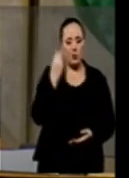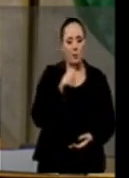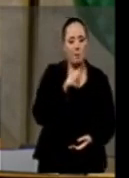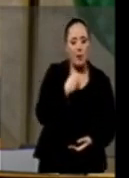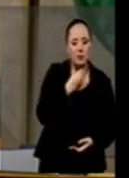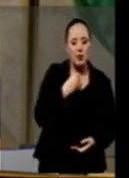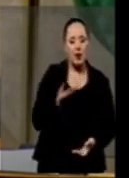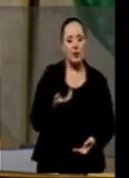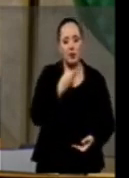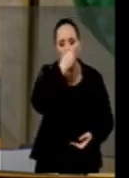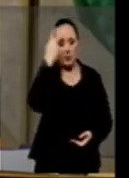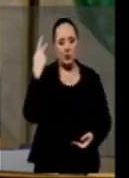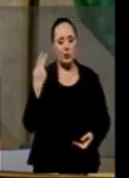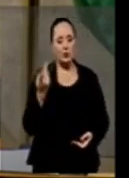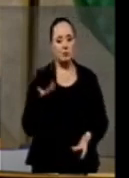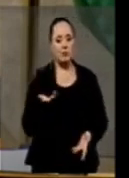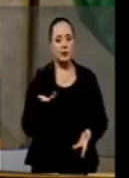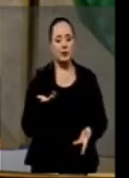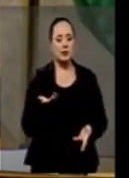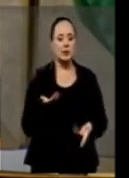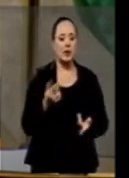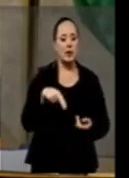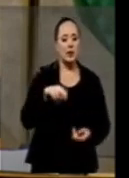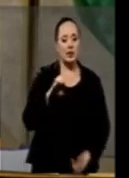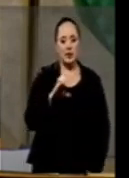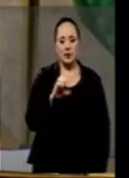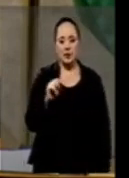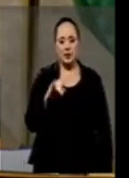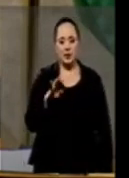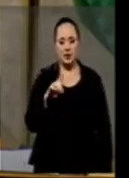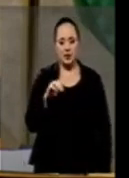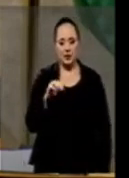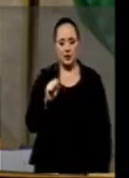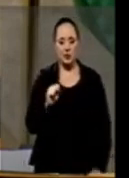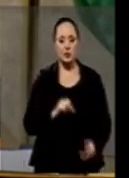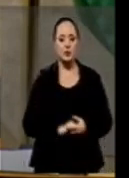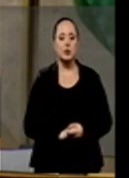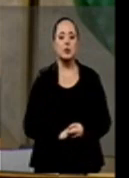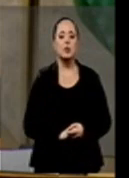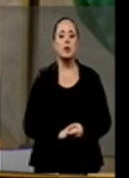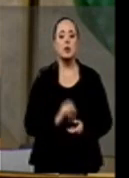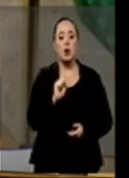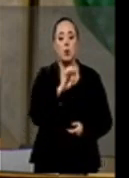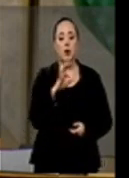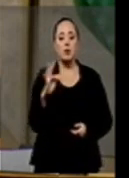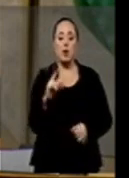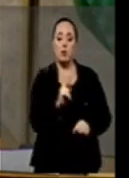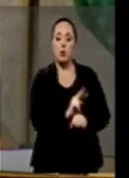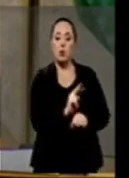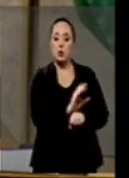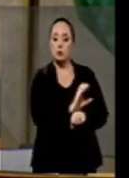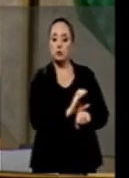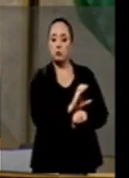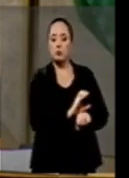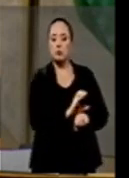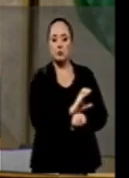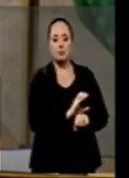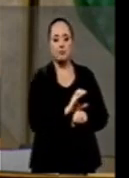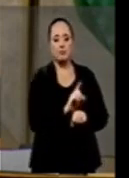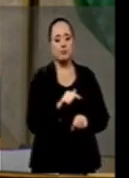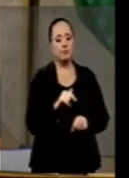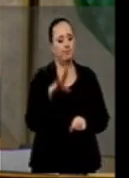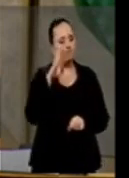os mais necessitados o supremo tribunal federal como perene guardião da constituição é pedra angular